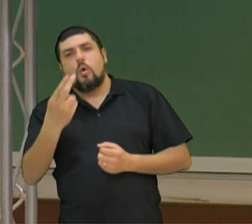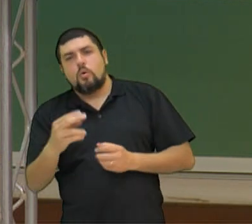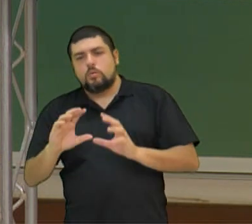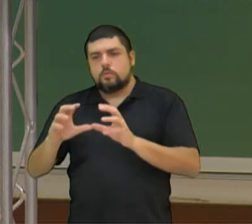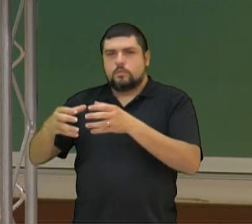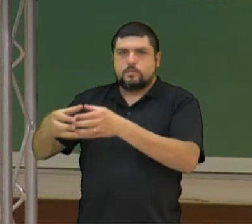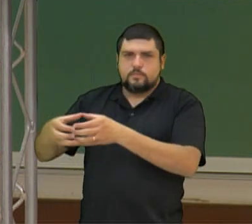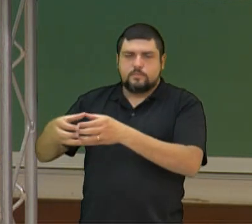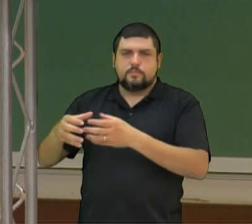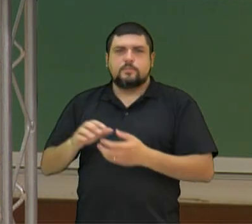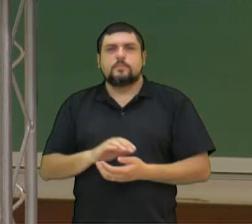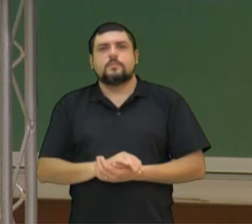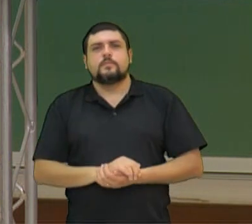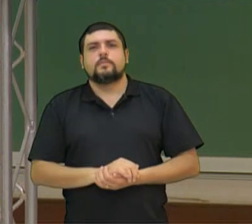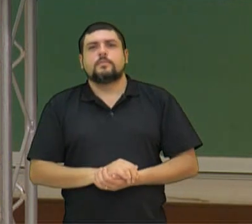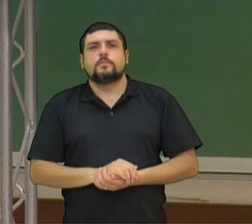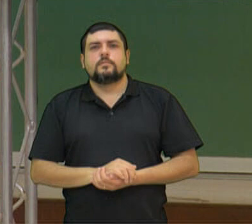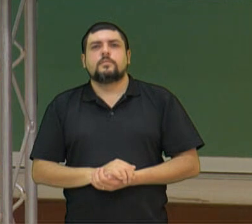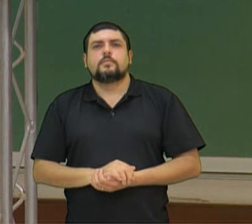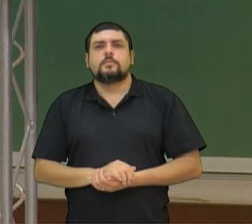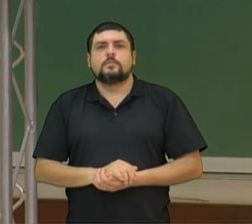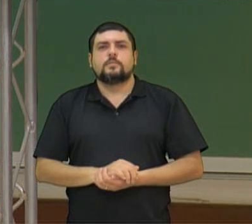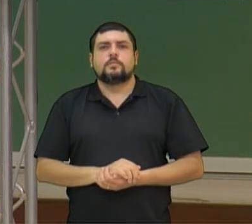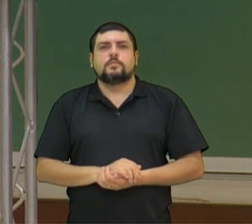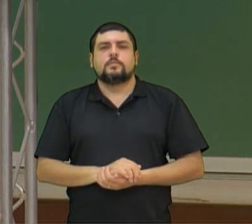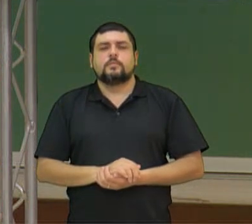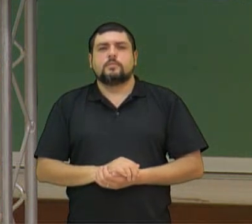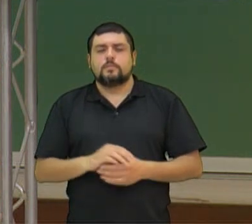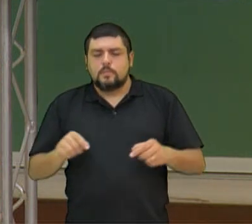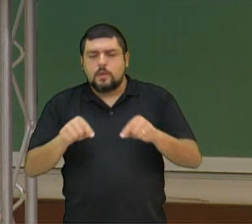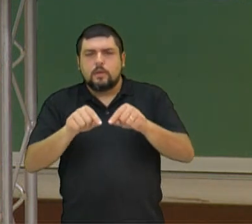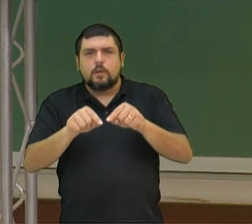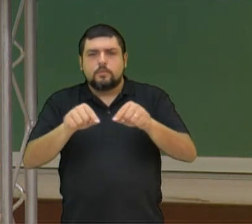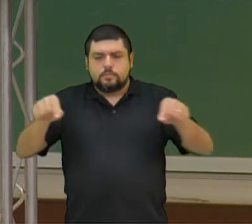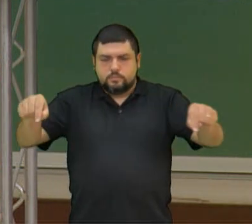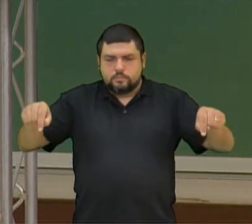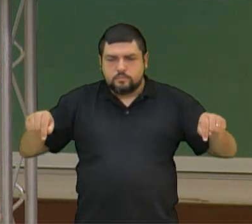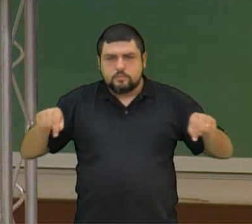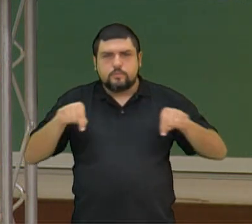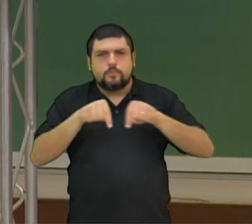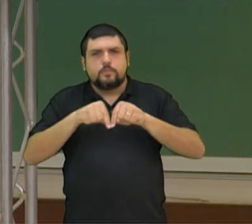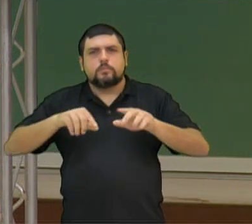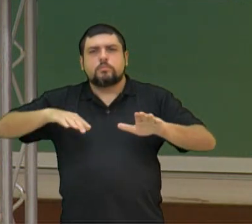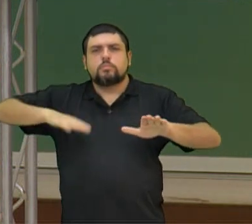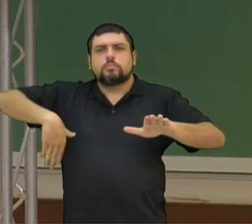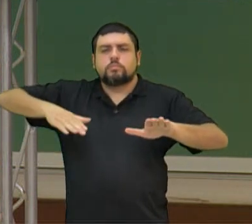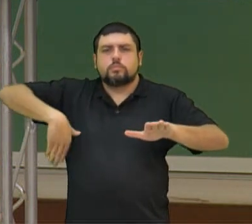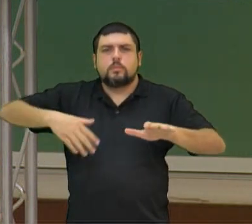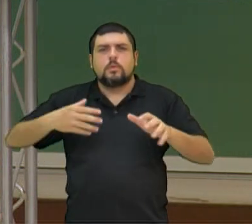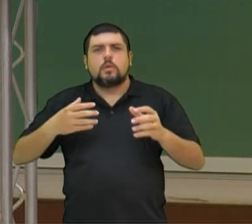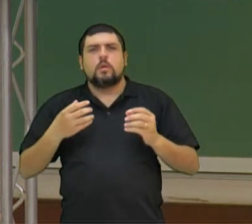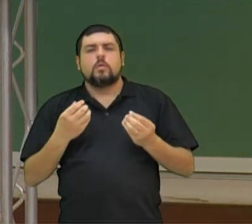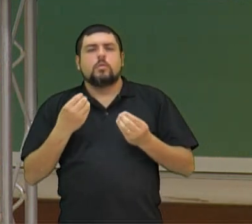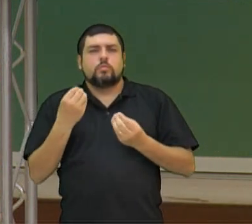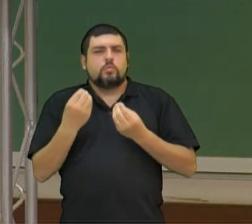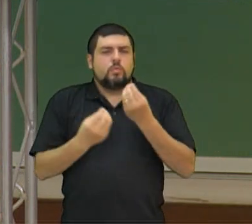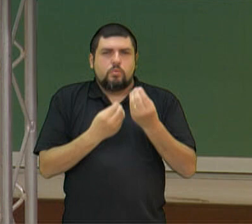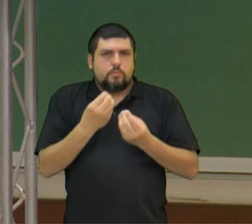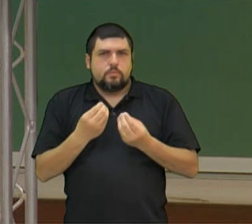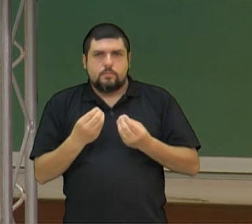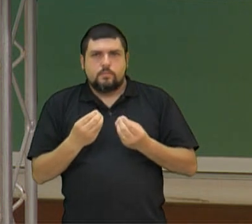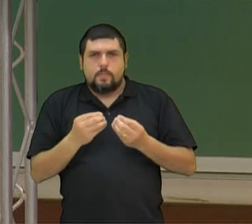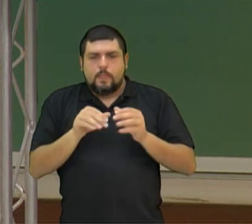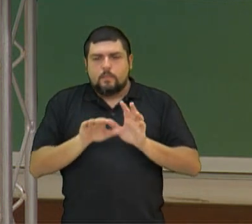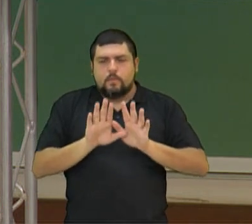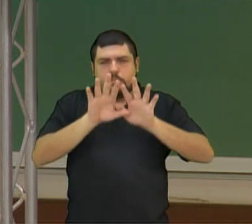ou equipes, certo? A piscina, né? Então a gente precisa, para poder praticar o